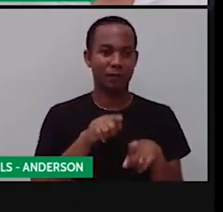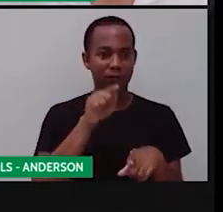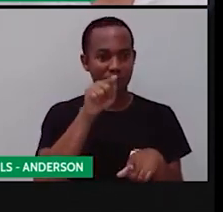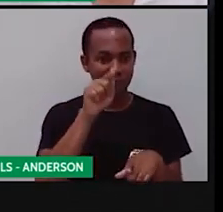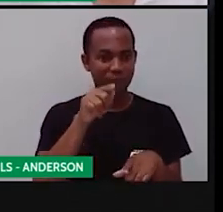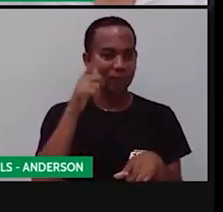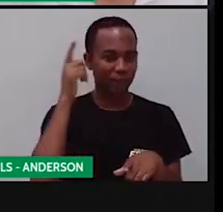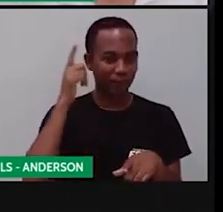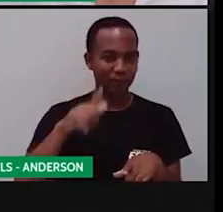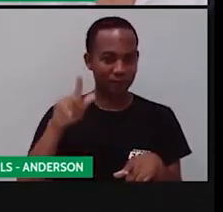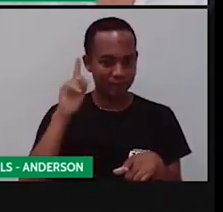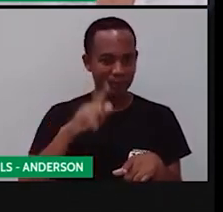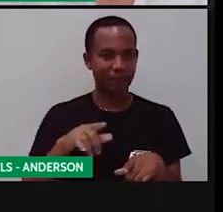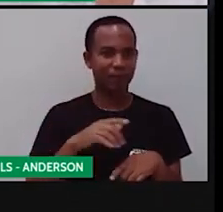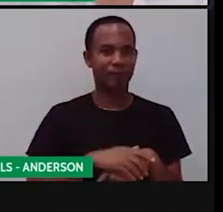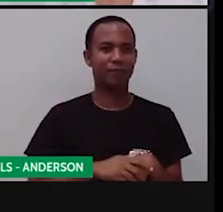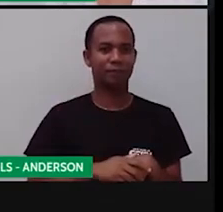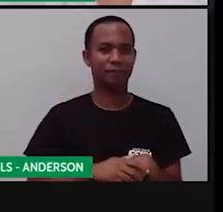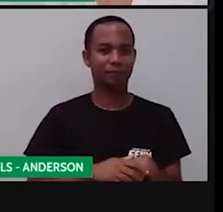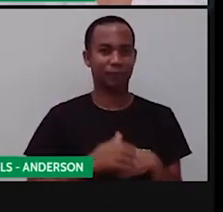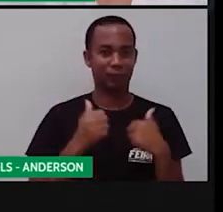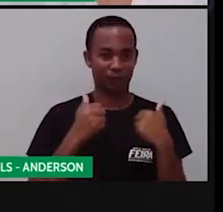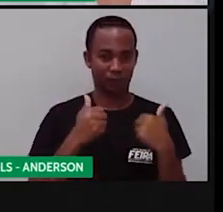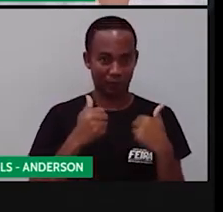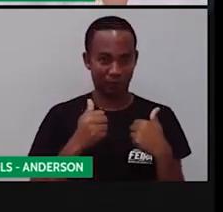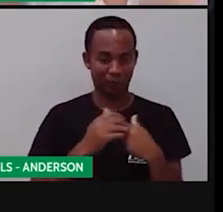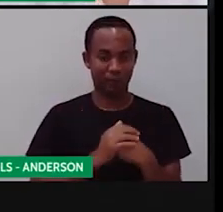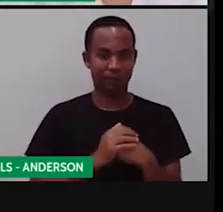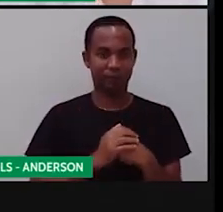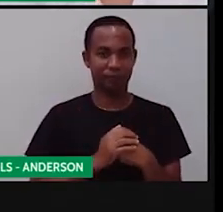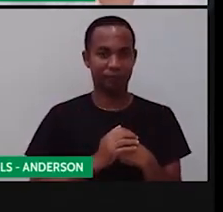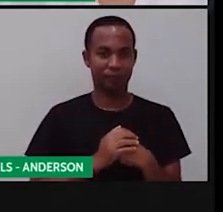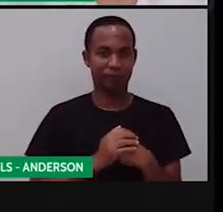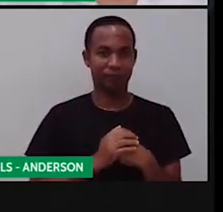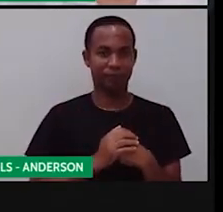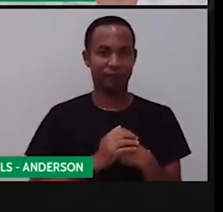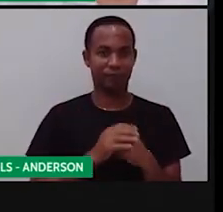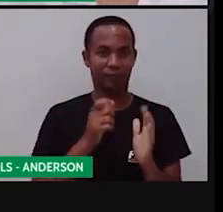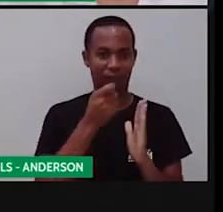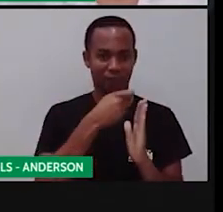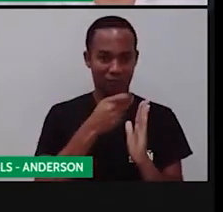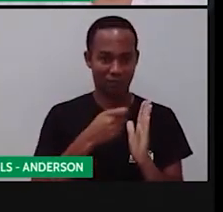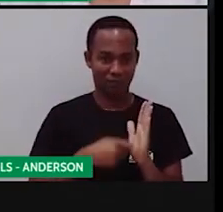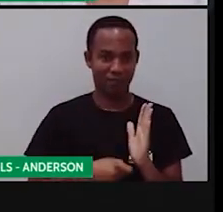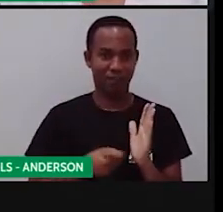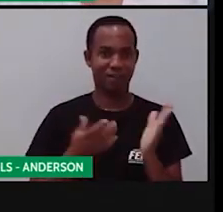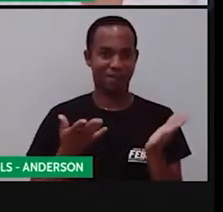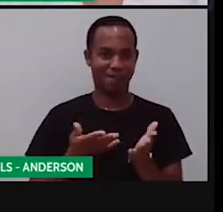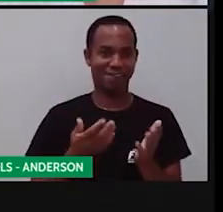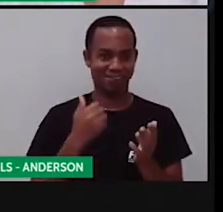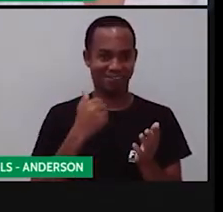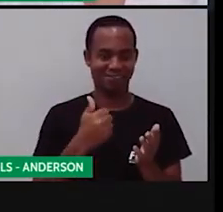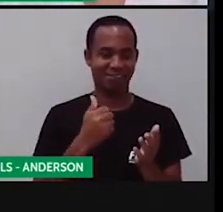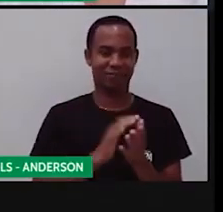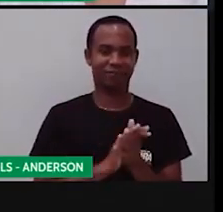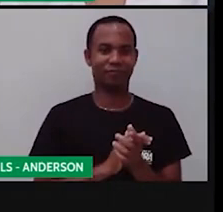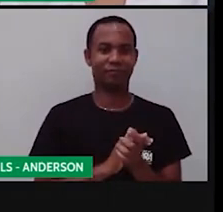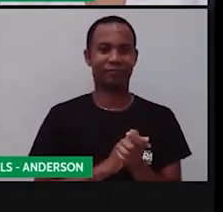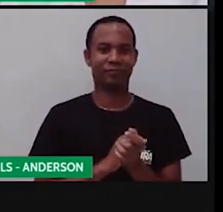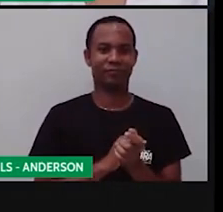em casa também consegue. Certo? E aí, vamos botar para fora esse escritor que tem dentro de vocês, tá bom? A Pró